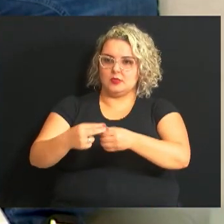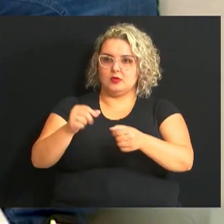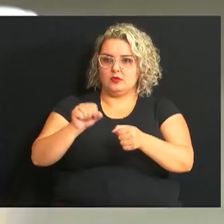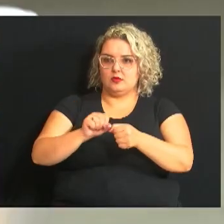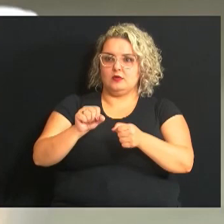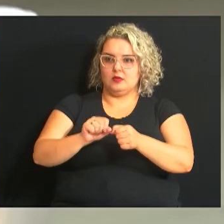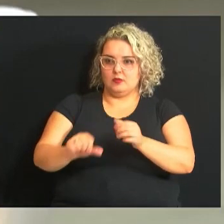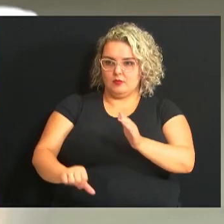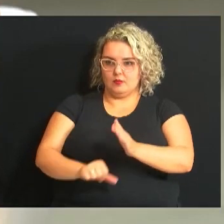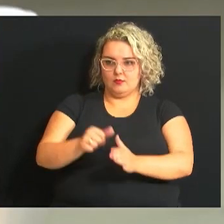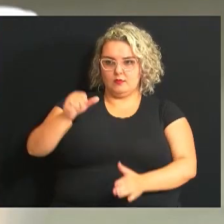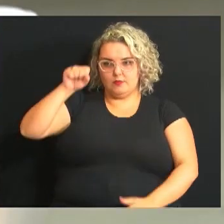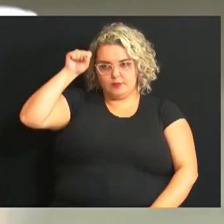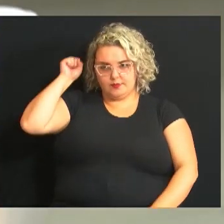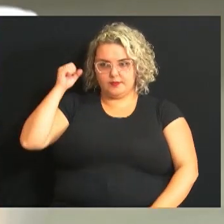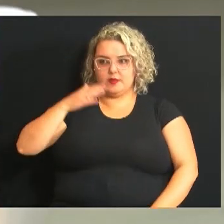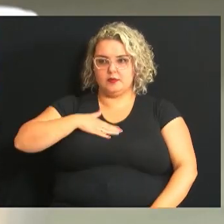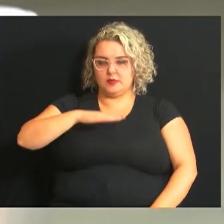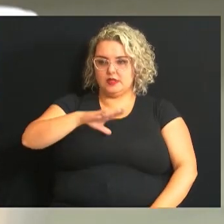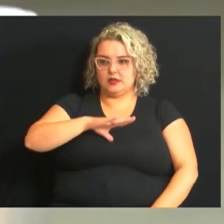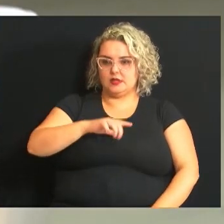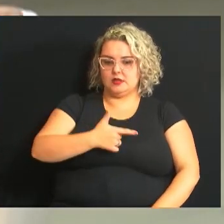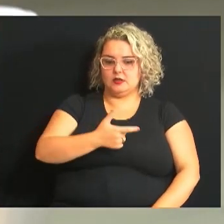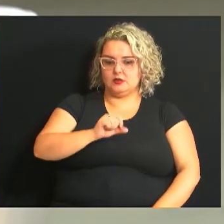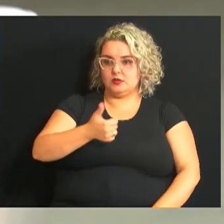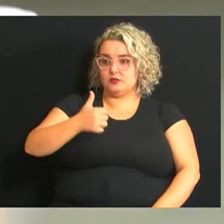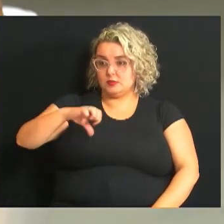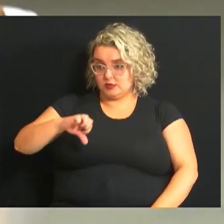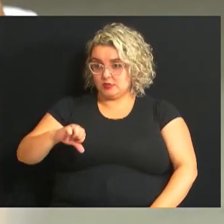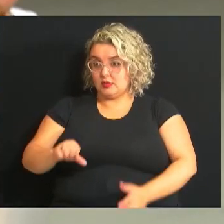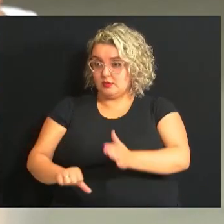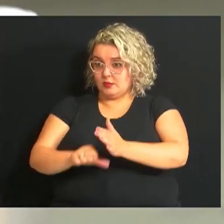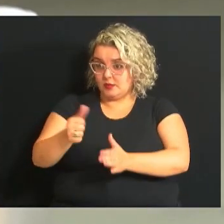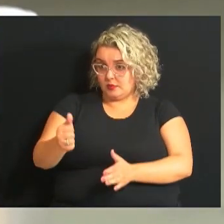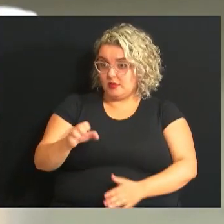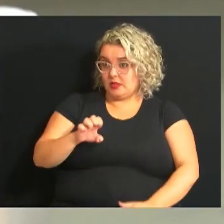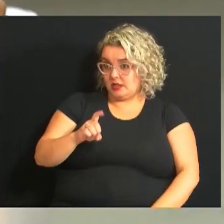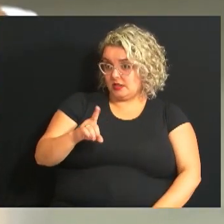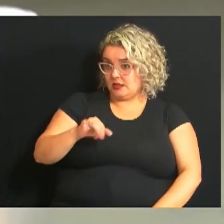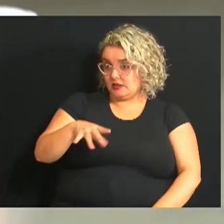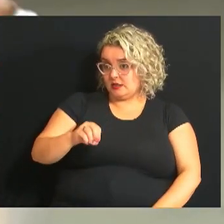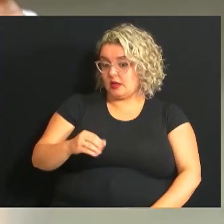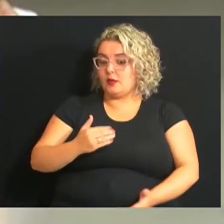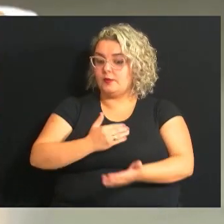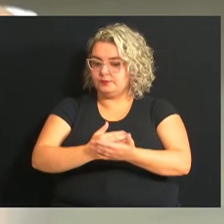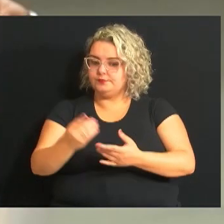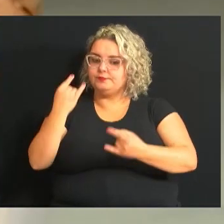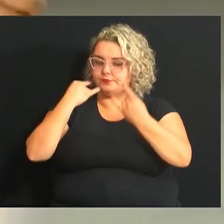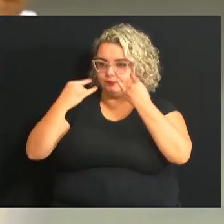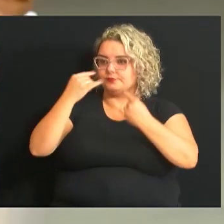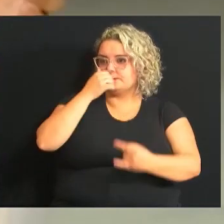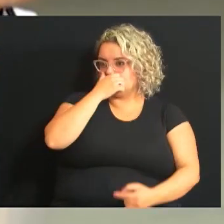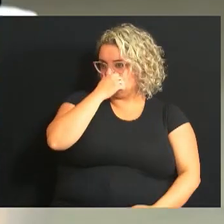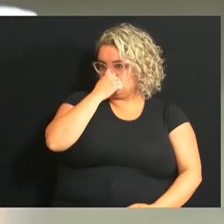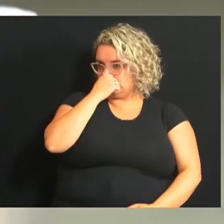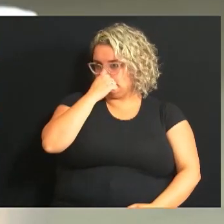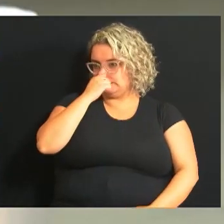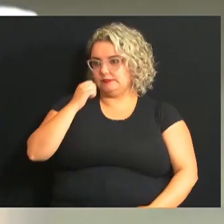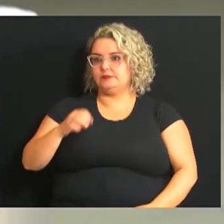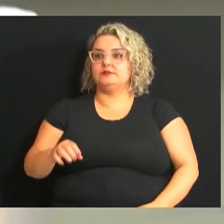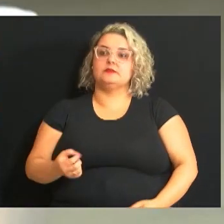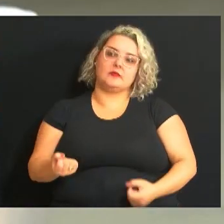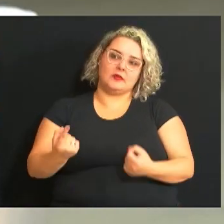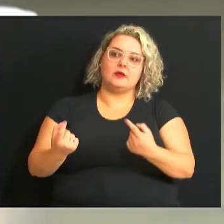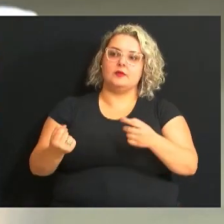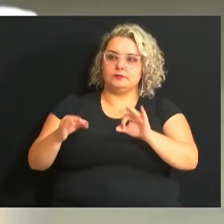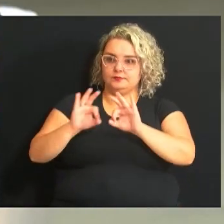minha cidade em 2019, que foi a primeira edição. Então, a partir daí, a gente já começou a se interessar, porque ia alguns parentes que vinham para cá, para